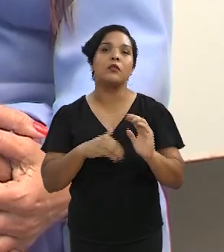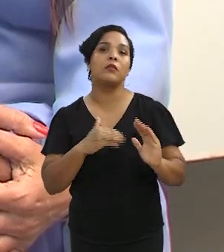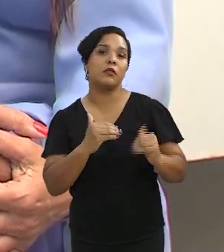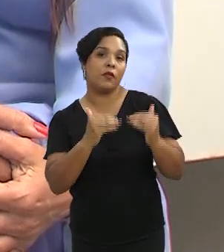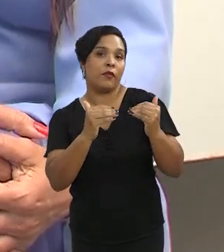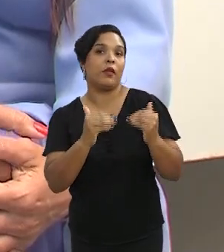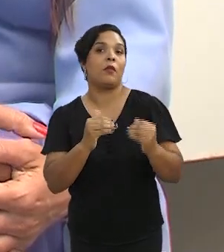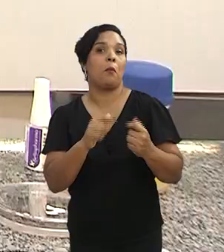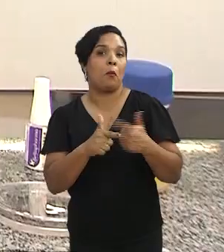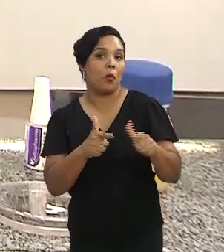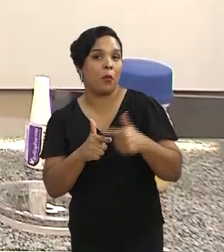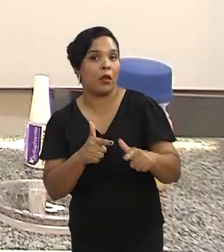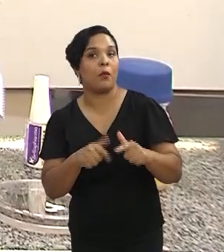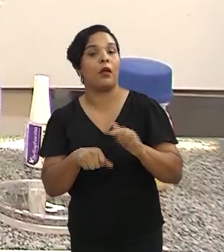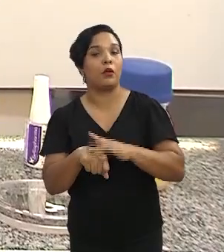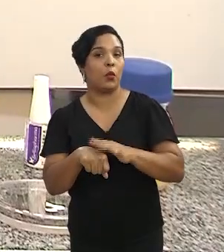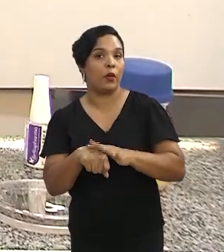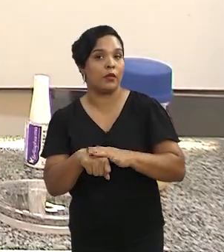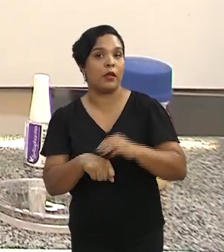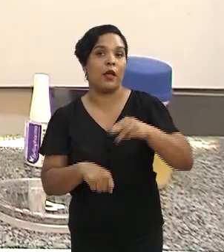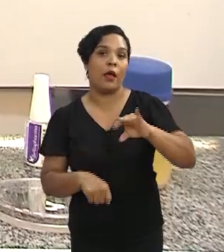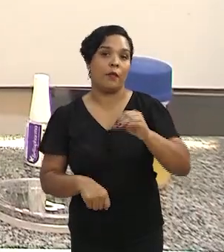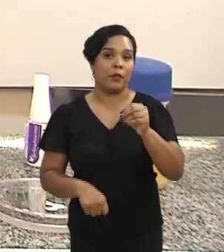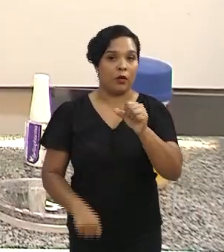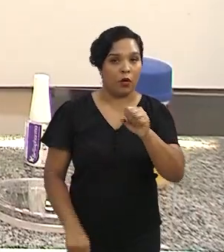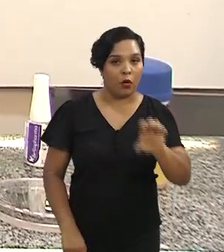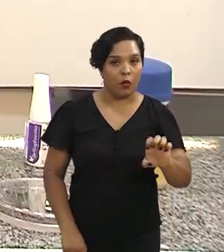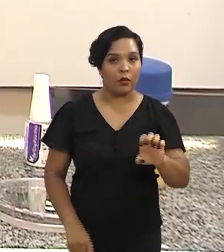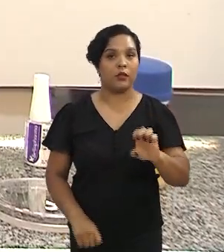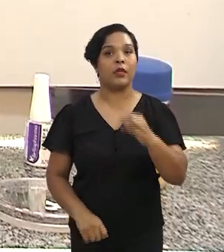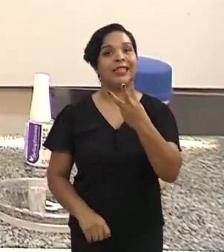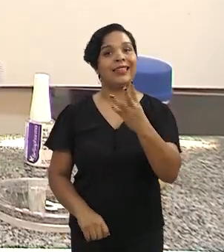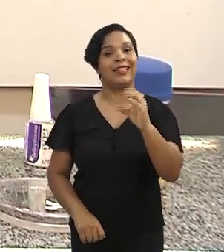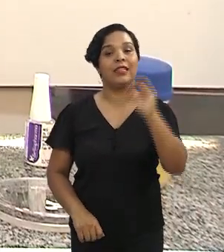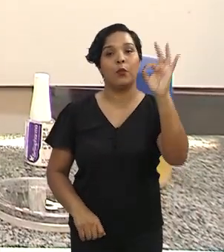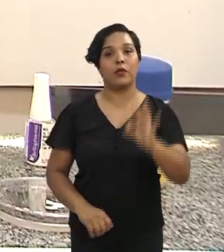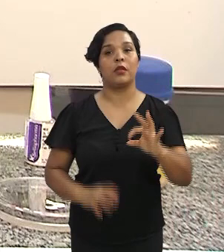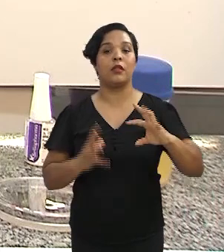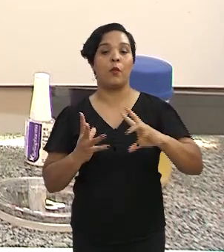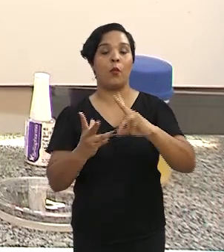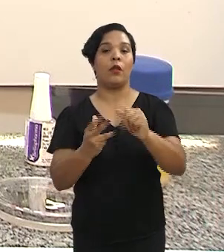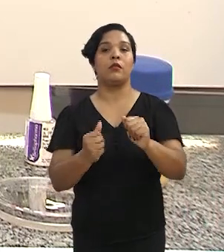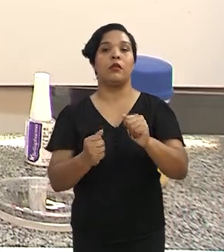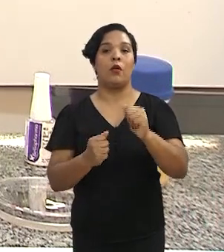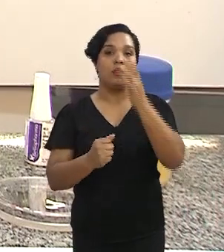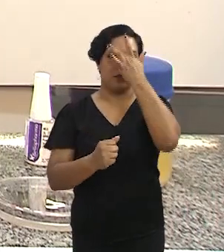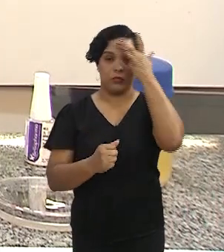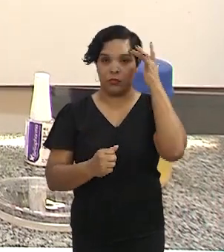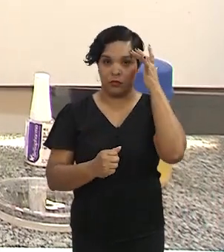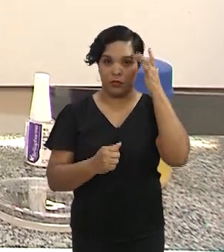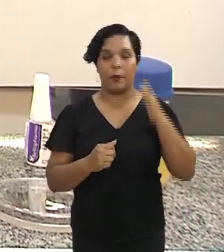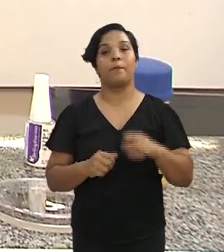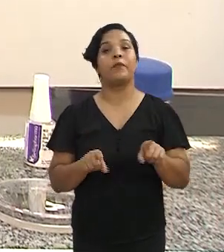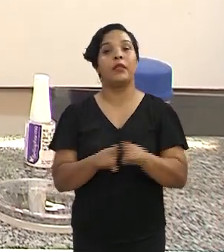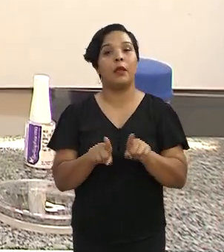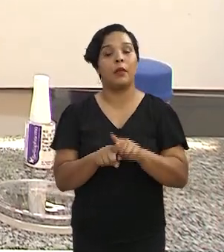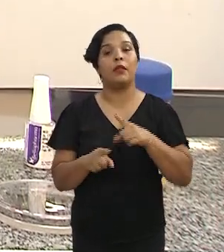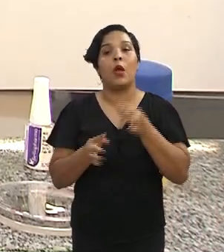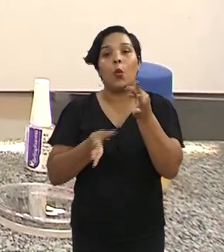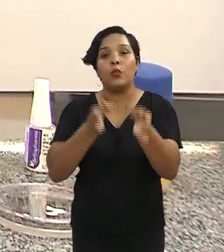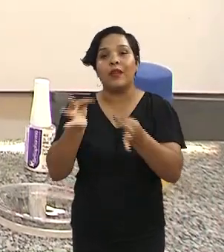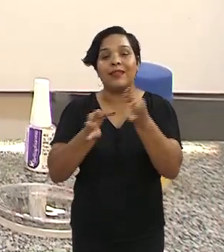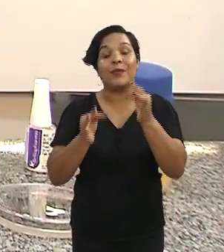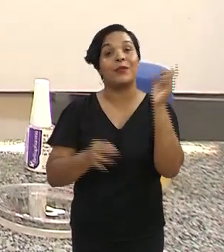desenvolver a onicomicose. Ela é uma doença que ela acomete cerca de 30% da população mundial e ela tende a